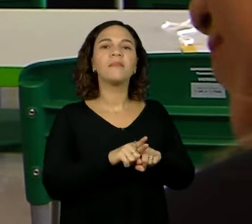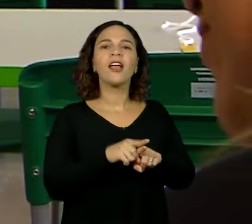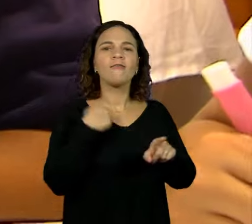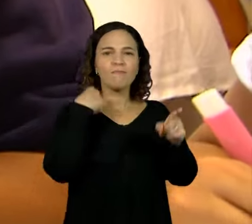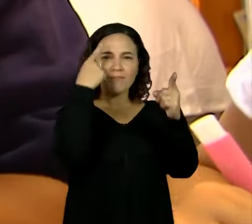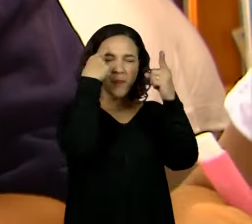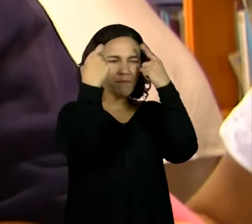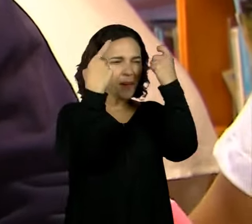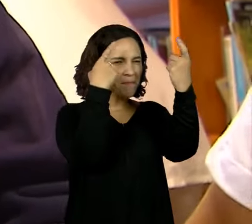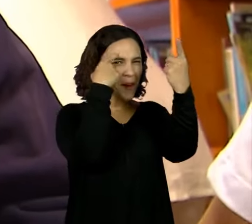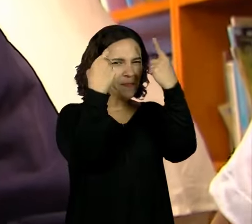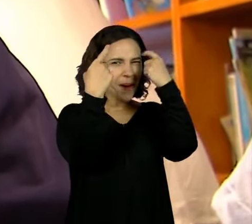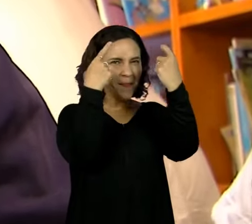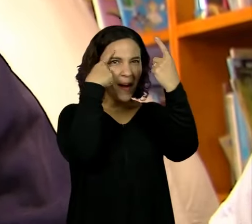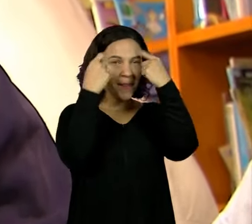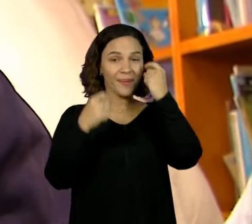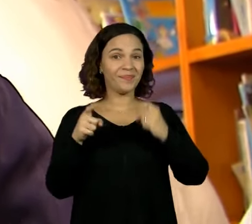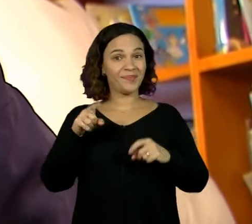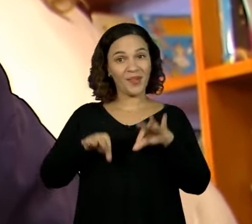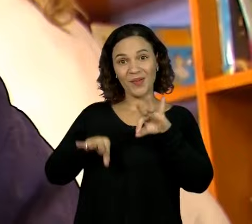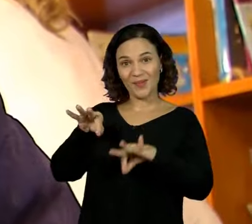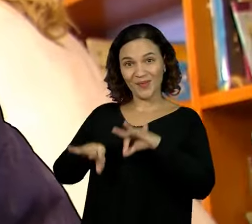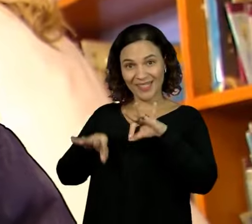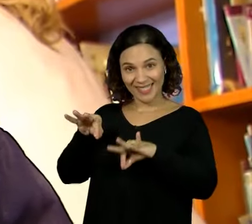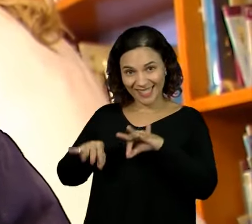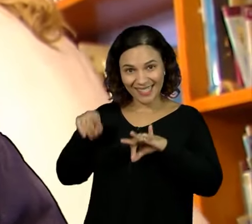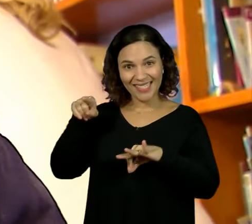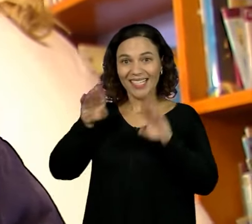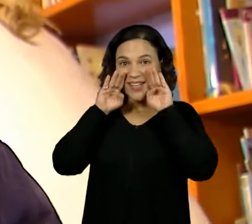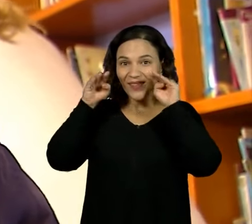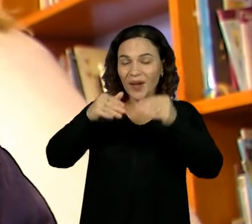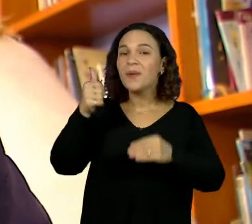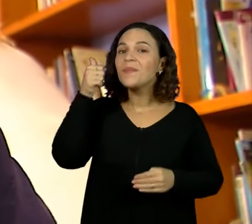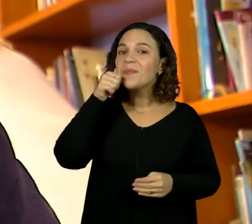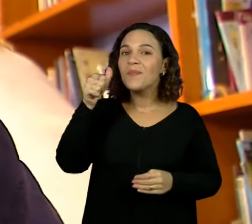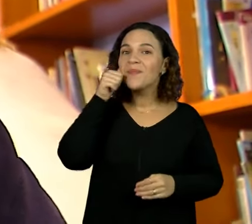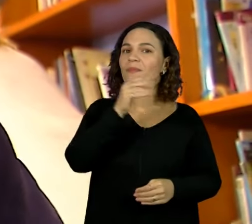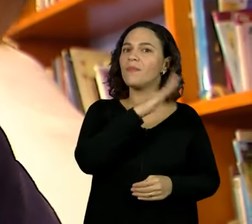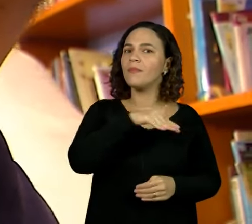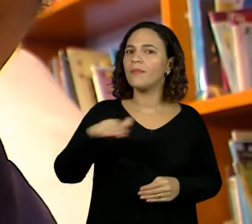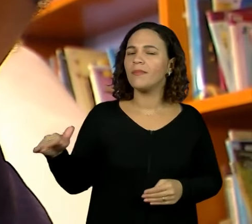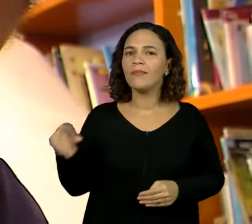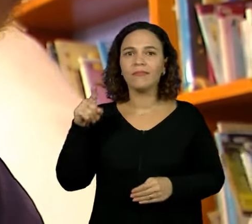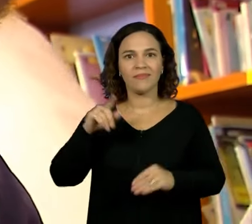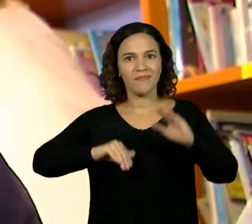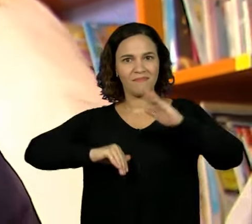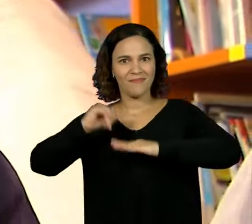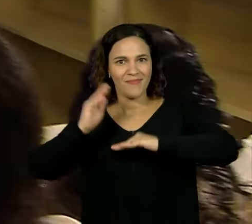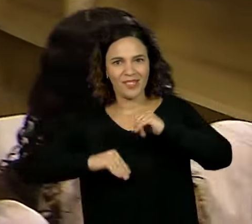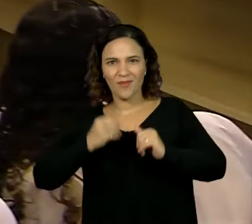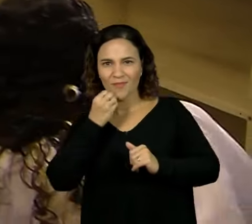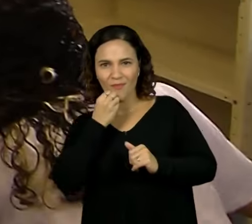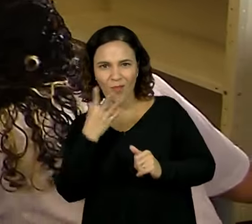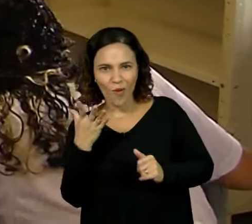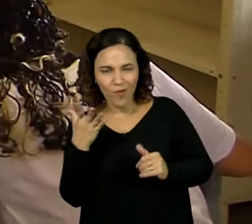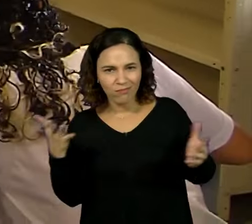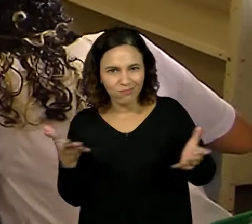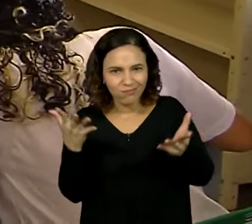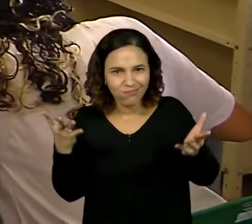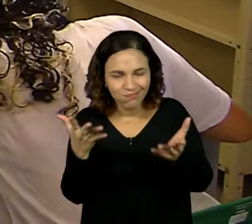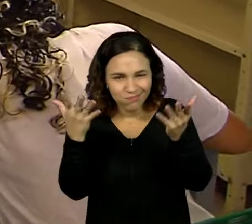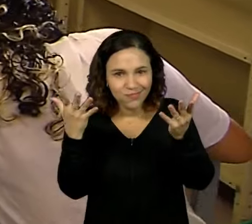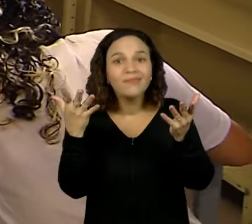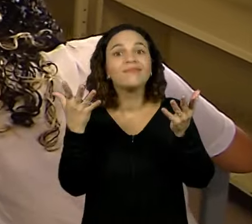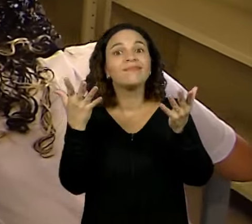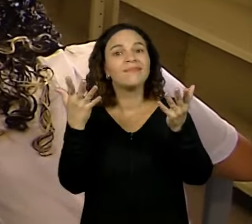imaginação. A oficina de criatividade para meninas é mais do que uma boa prática escolar. É uma boa